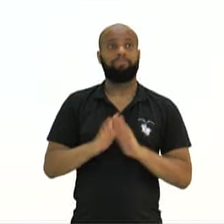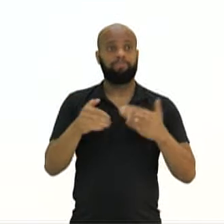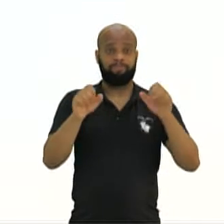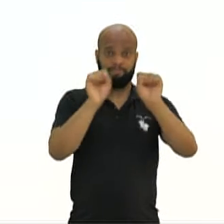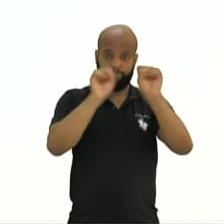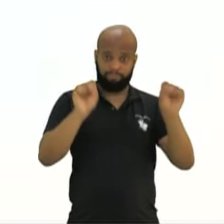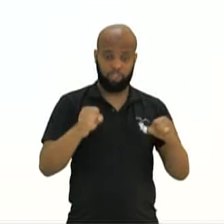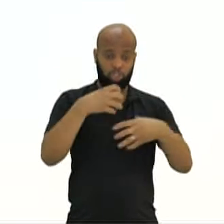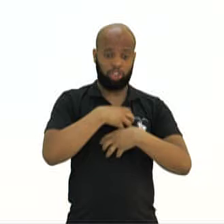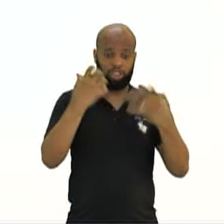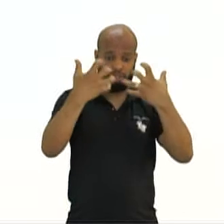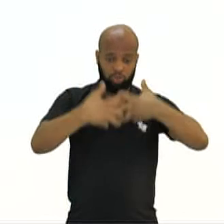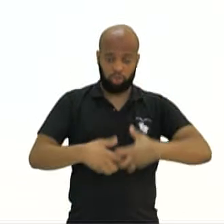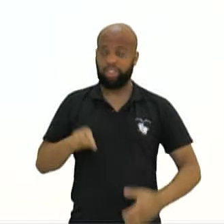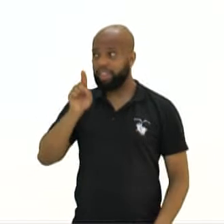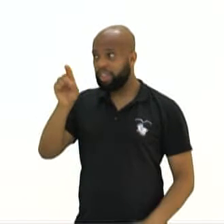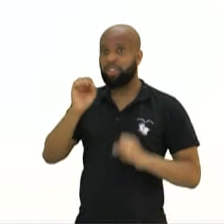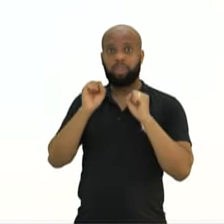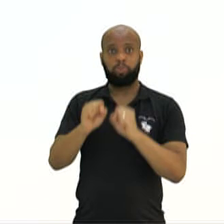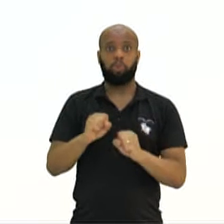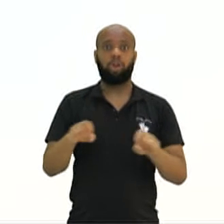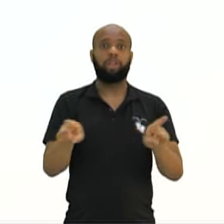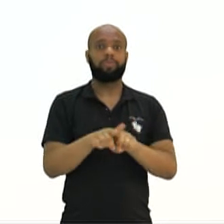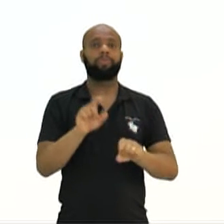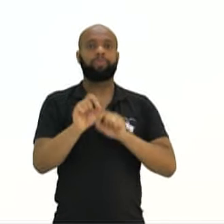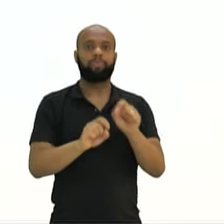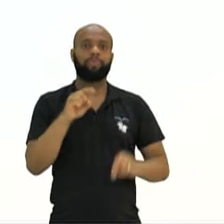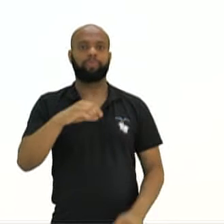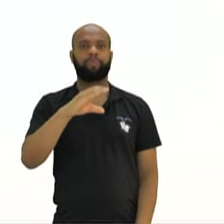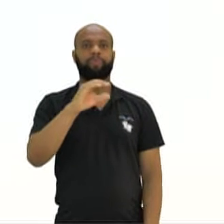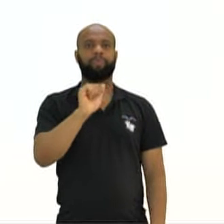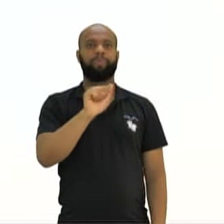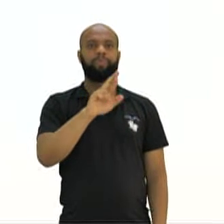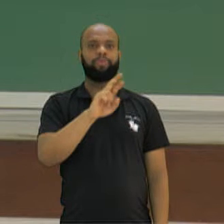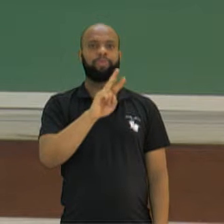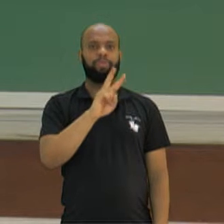sistema de funcionamento dessa pode ter sido até carvão mineral,